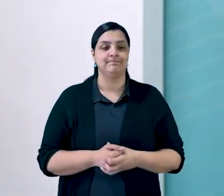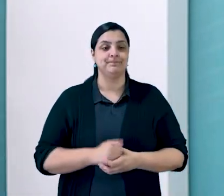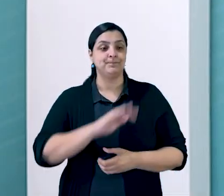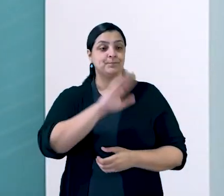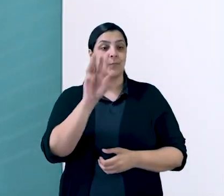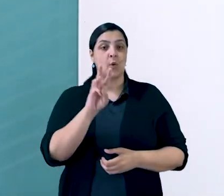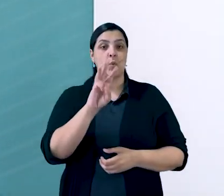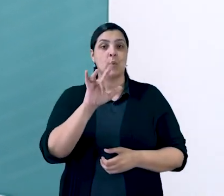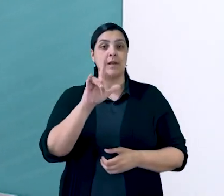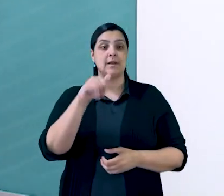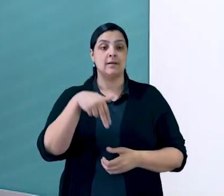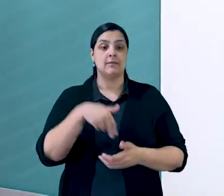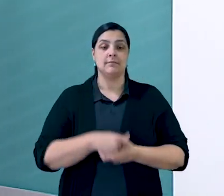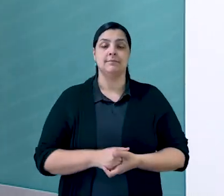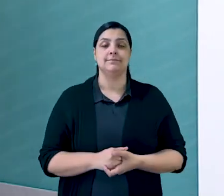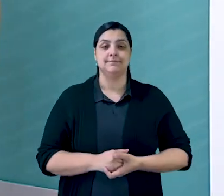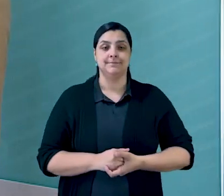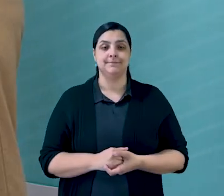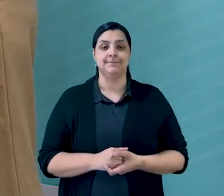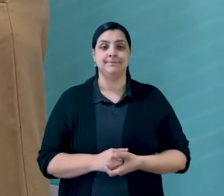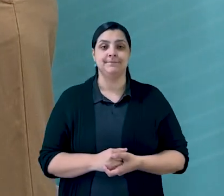para a gente. Oi, William.